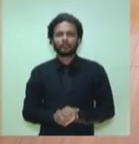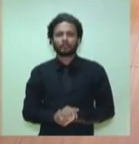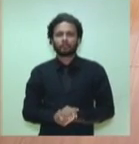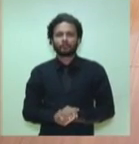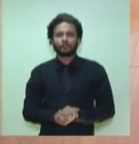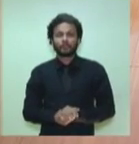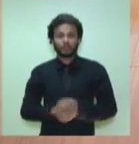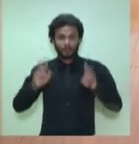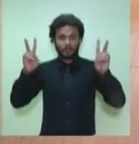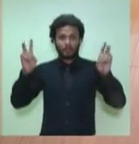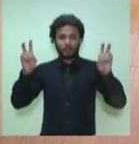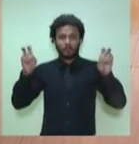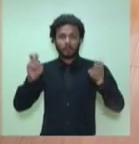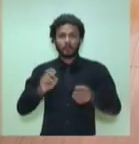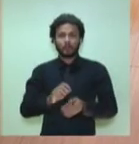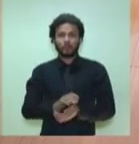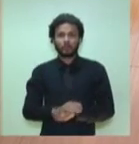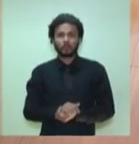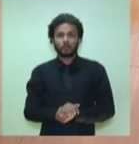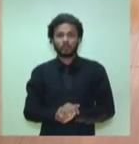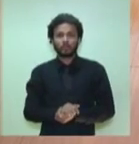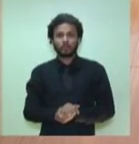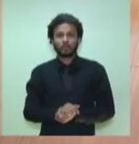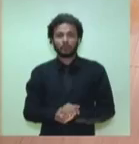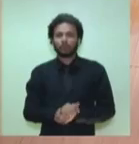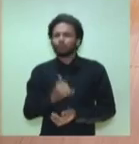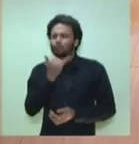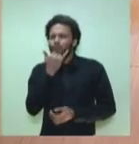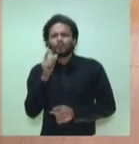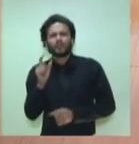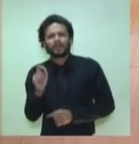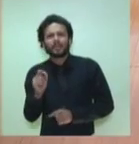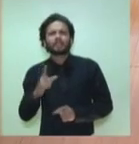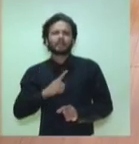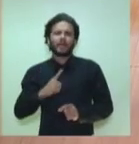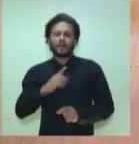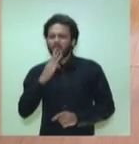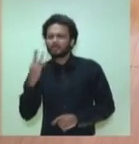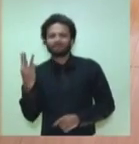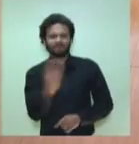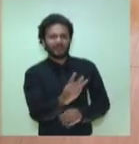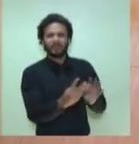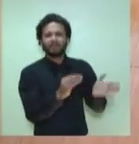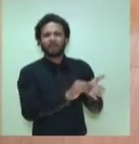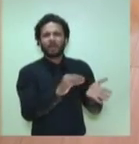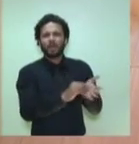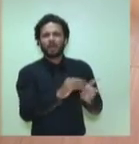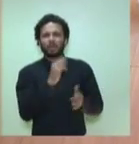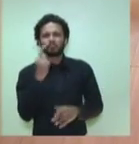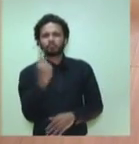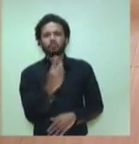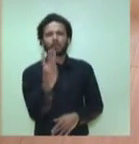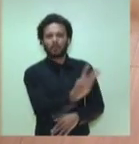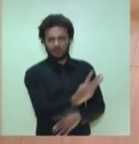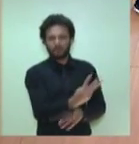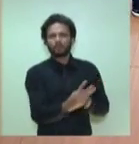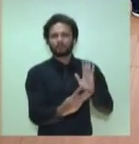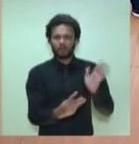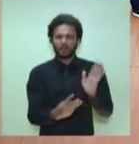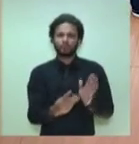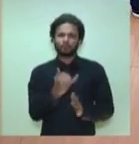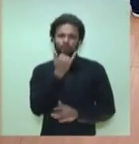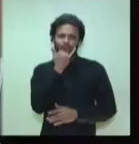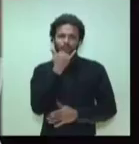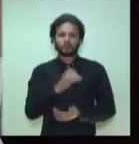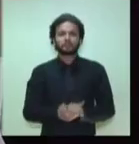O seu tema é o tema do... Ah, tem... desculpa, gente, tem uma tréplica ainda. Eu me adiantei aqui, peço perdão. Sorteado. Já